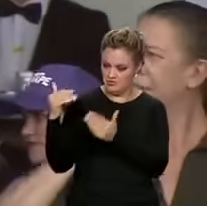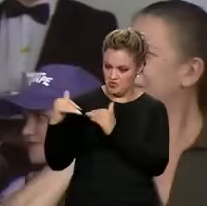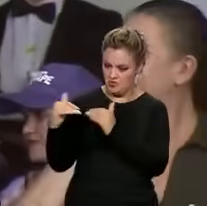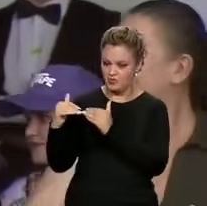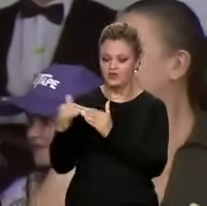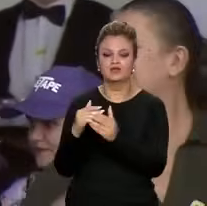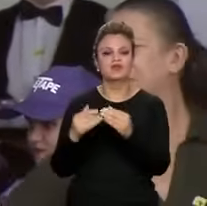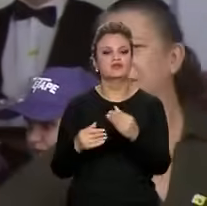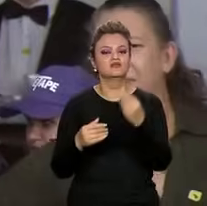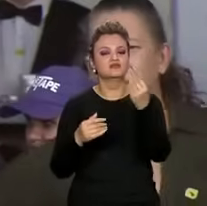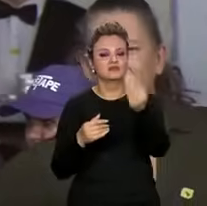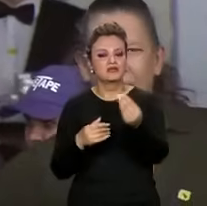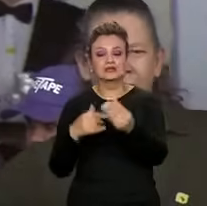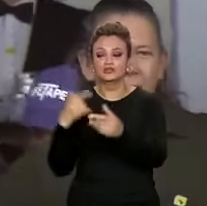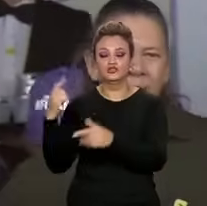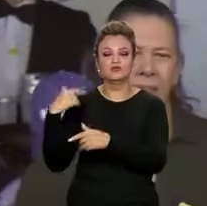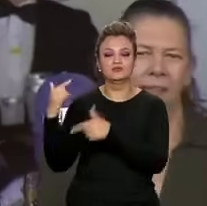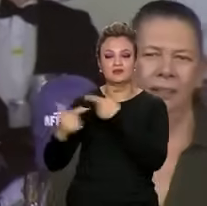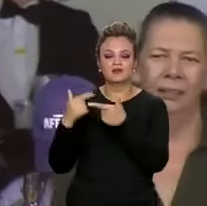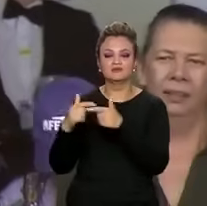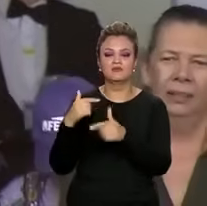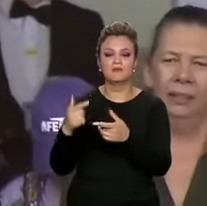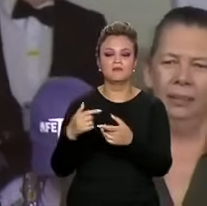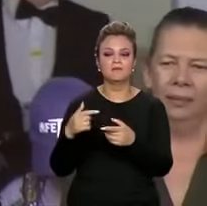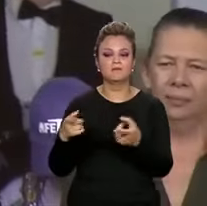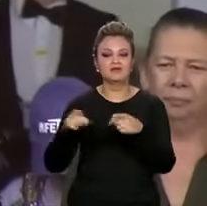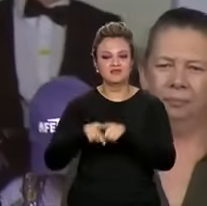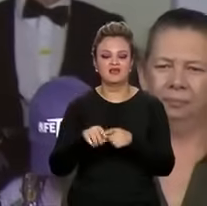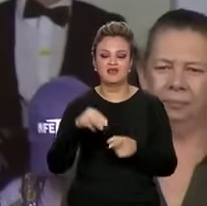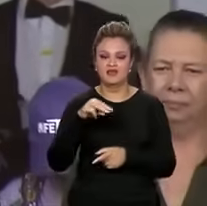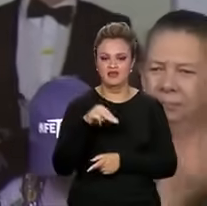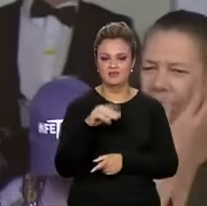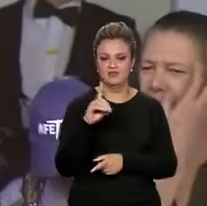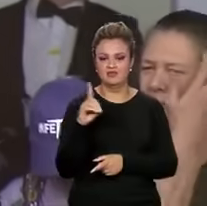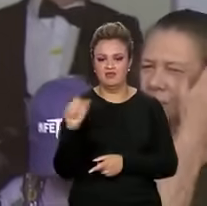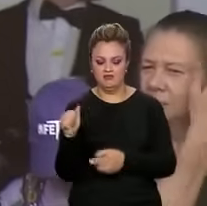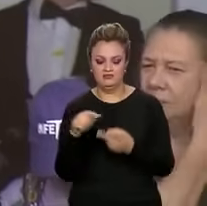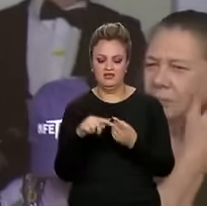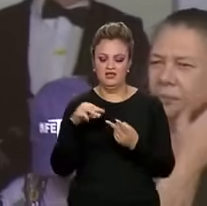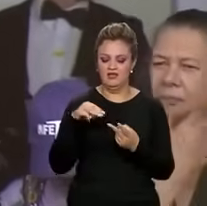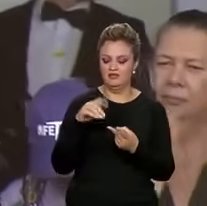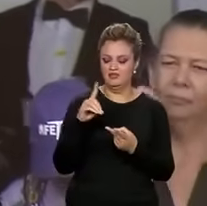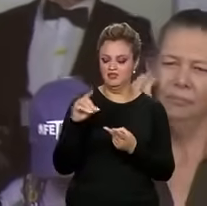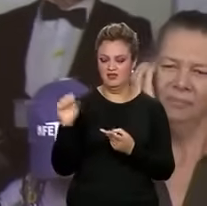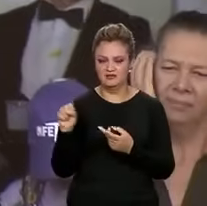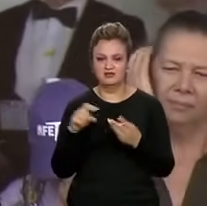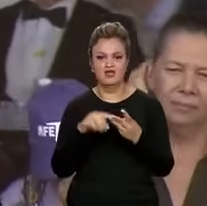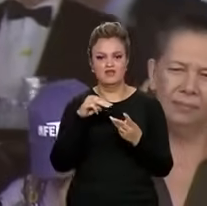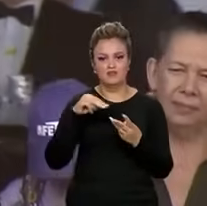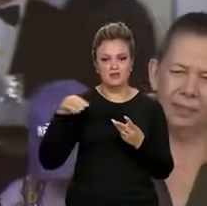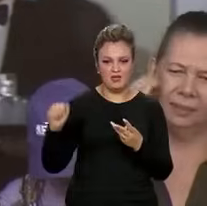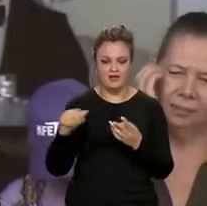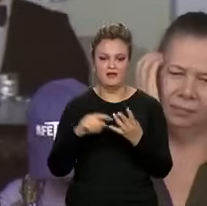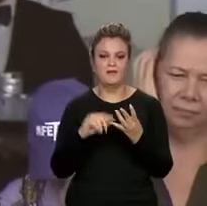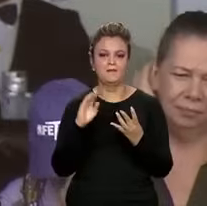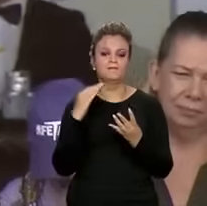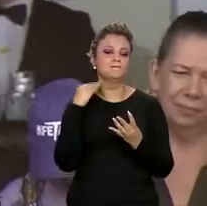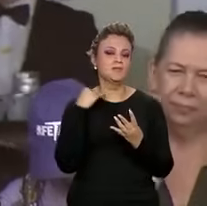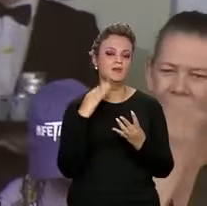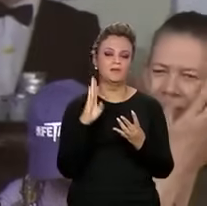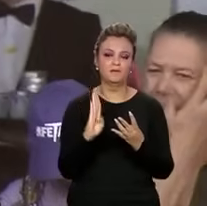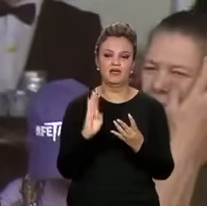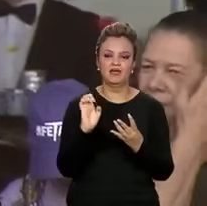Lula em parceria MDA MDS MMA BNDES